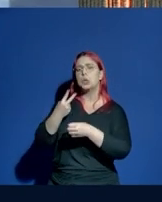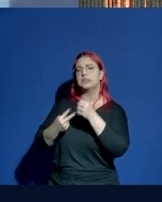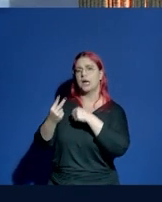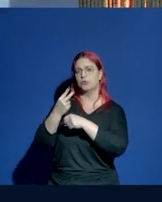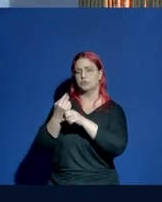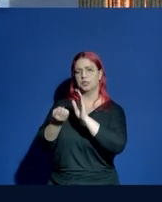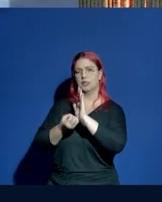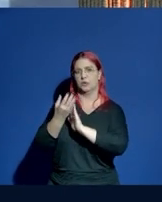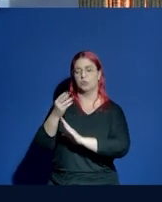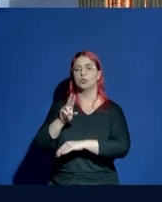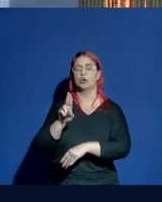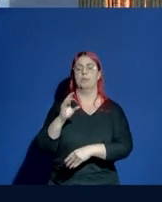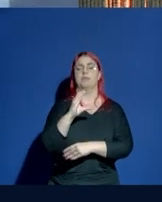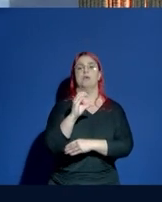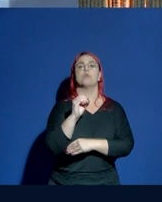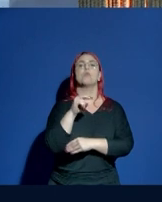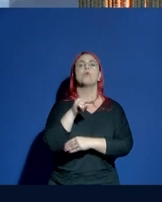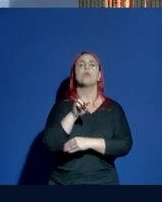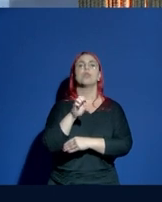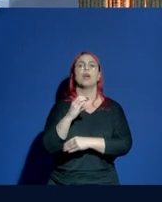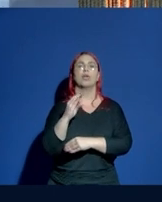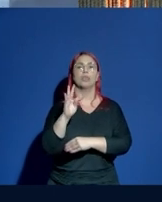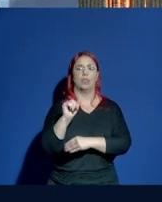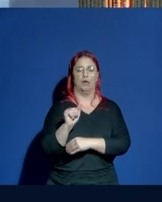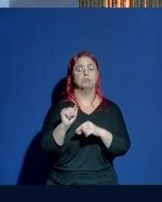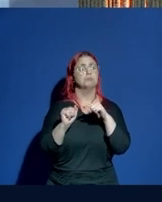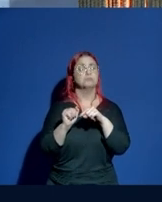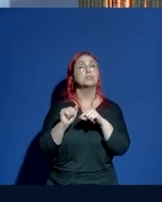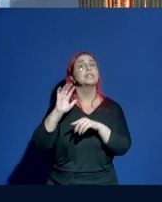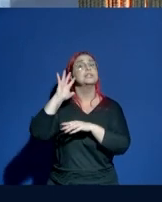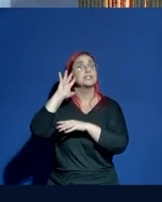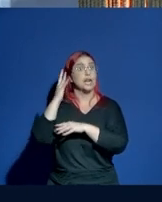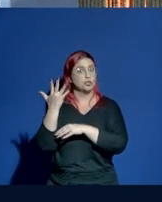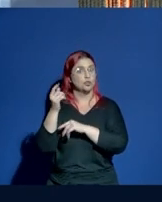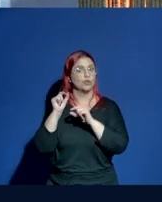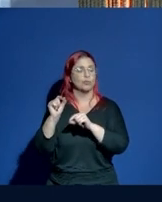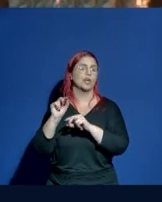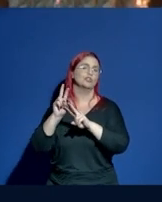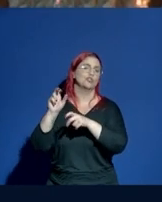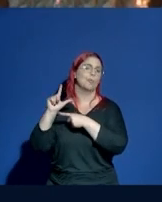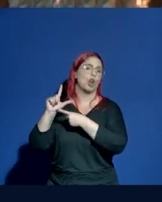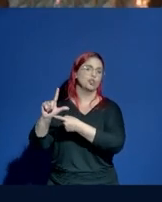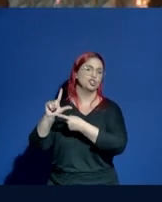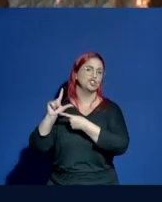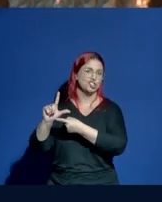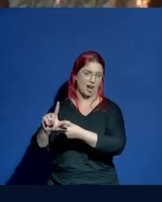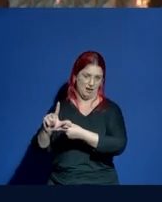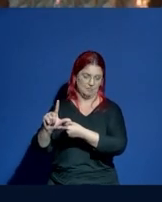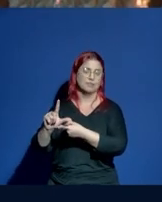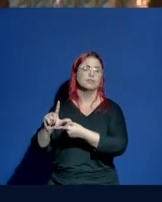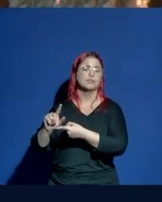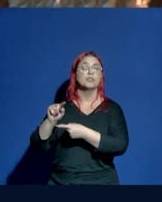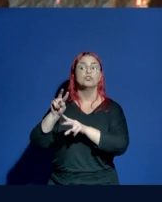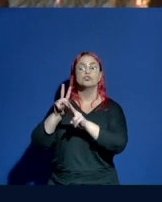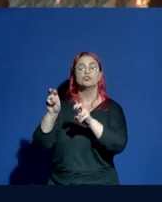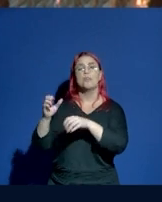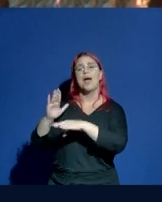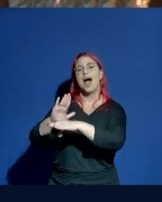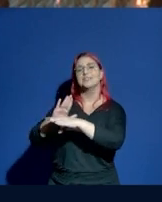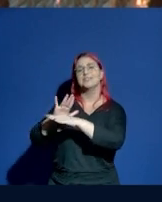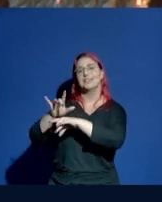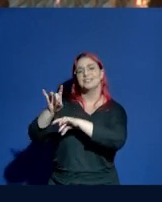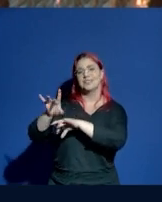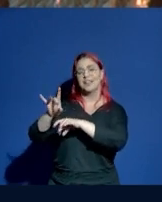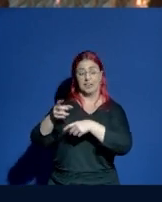se chama conecta nela ela soluciona um problema muito grande do Brasil que é logística por parte da assistência técnica